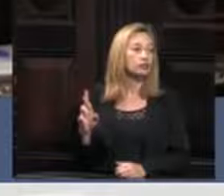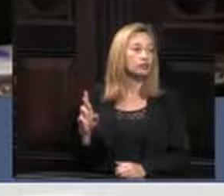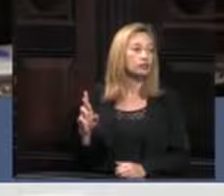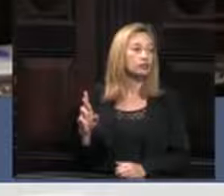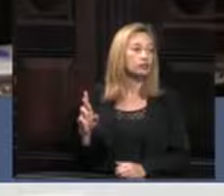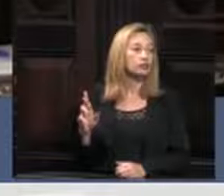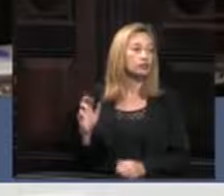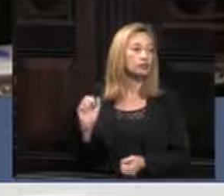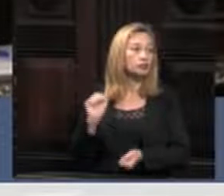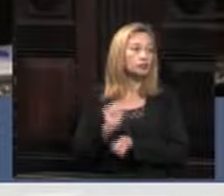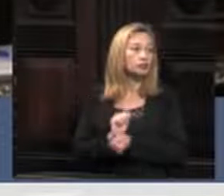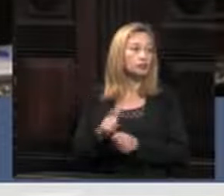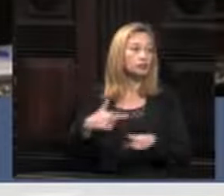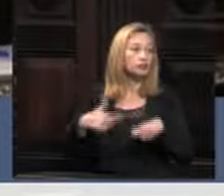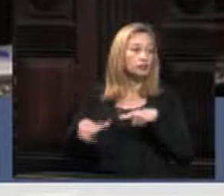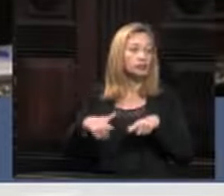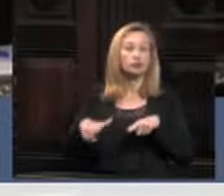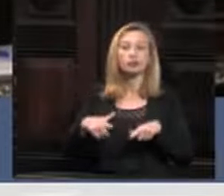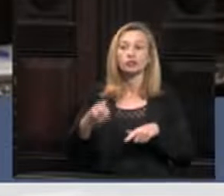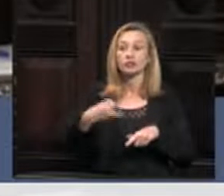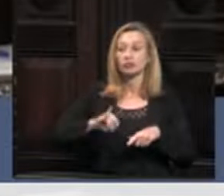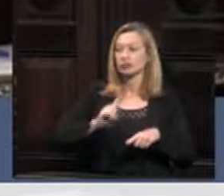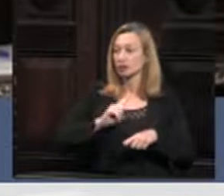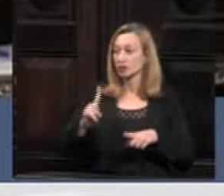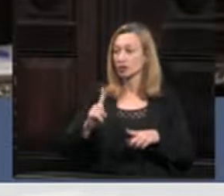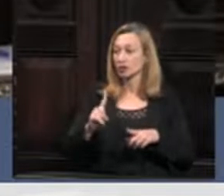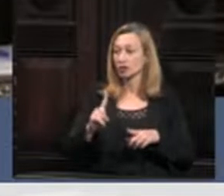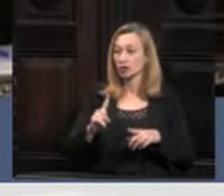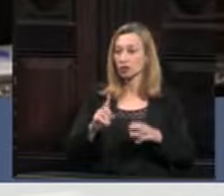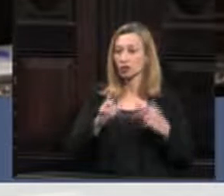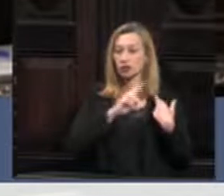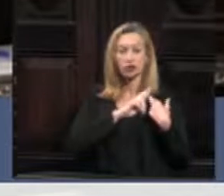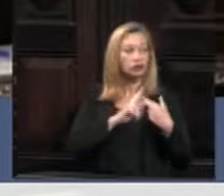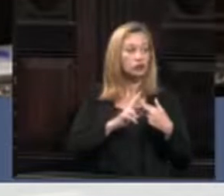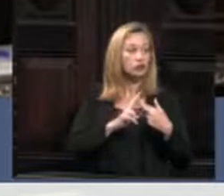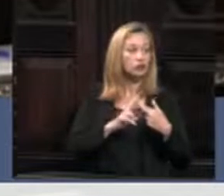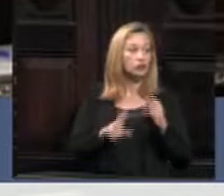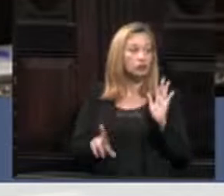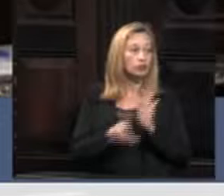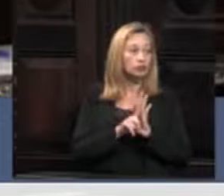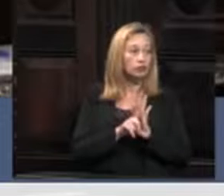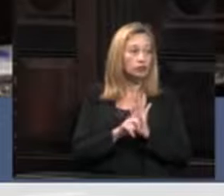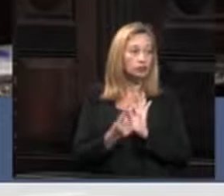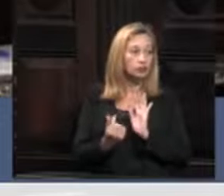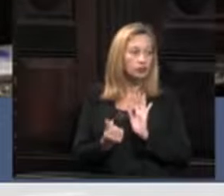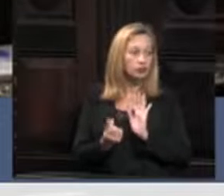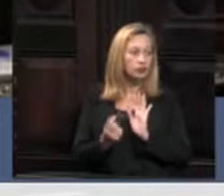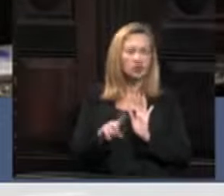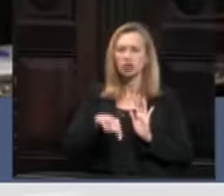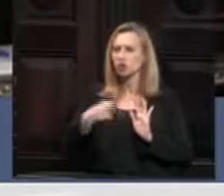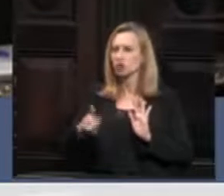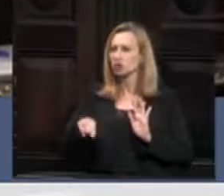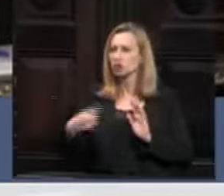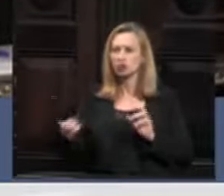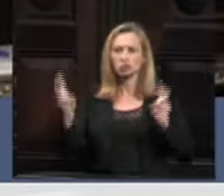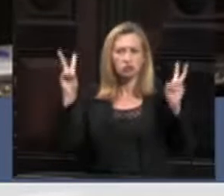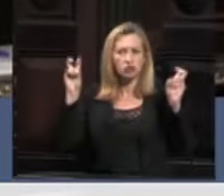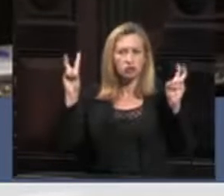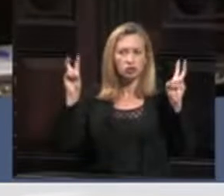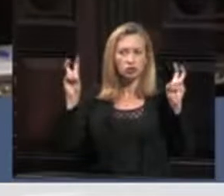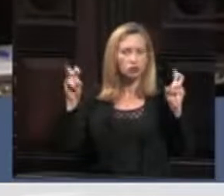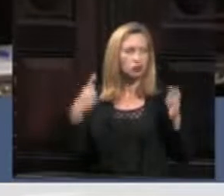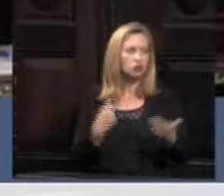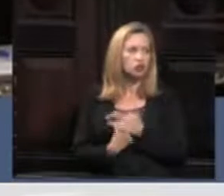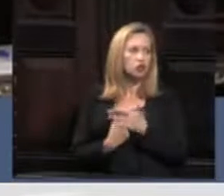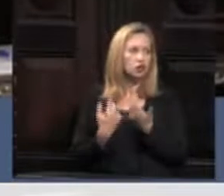apreciação da lei orçamentária. Claro que temos outras matérias, Fundo de Combate à Pobreza, a prorrogação,